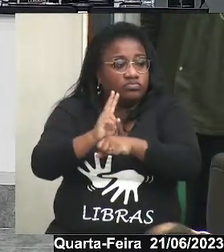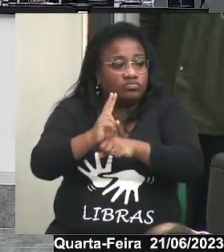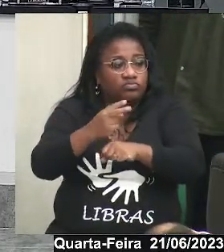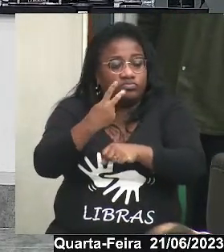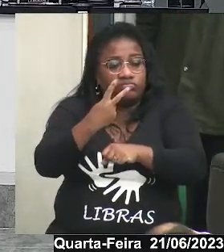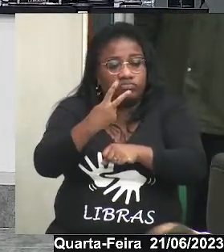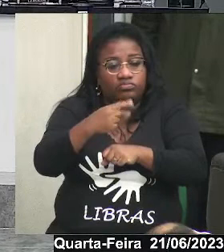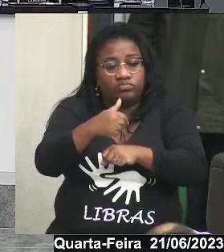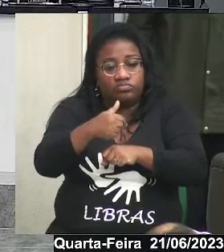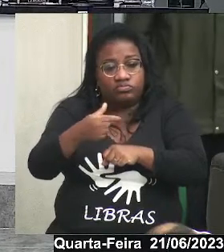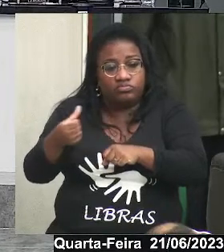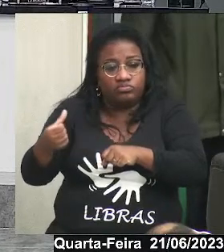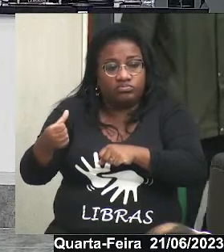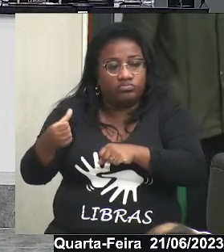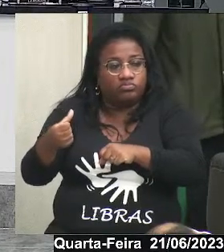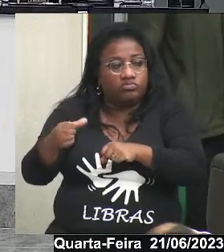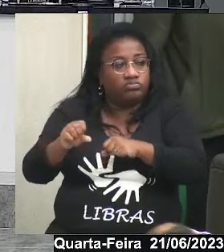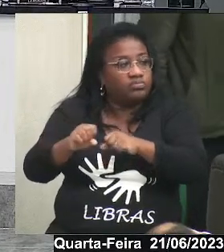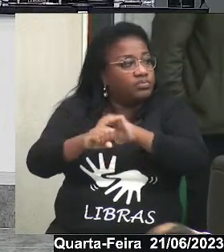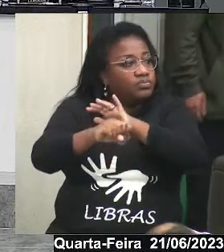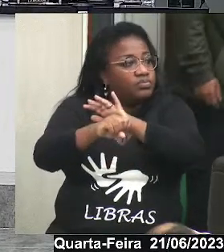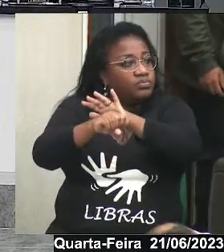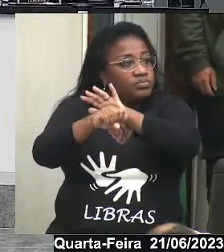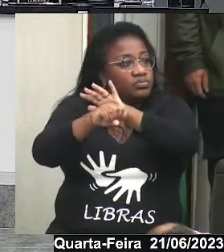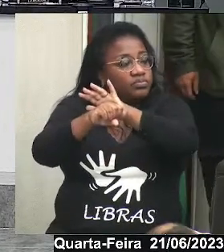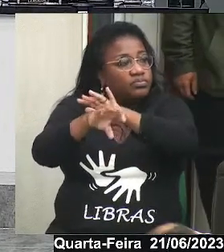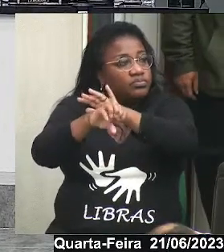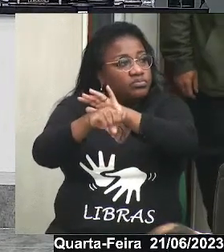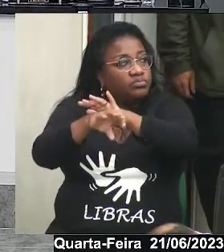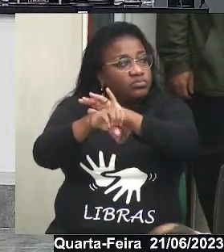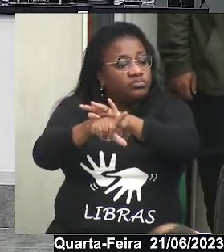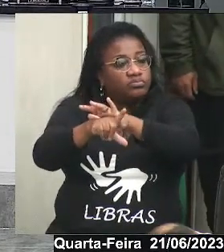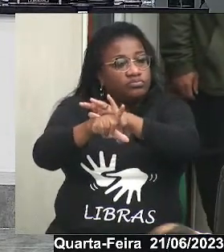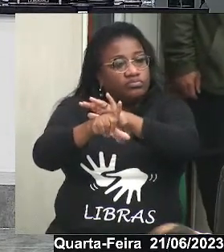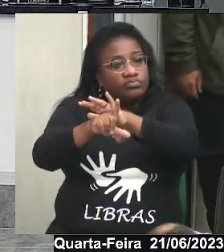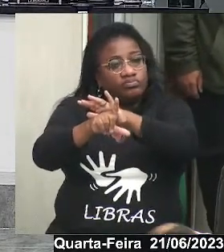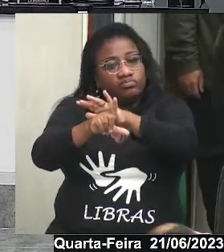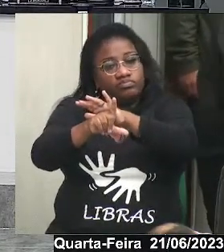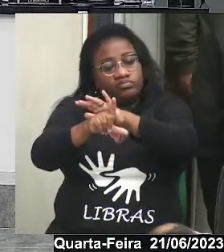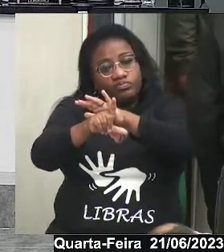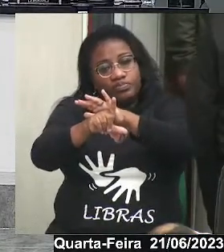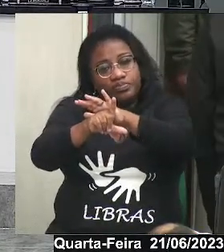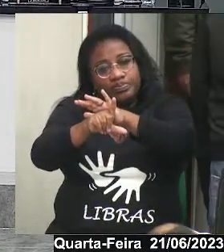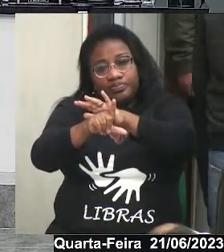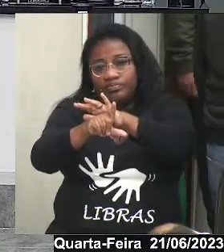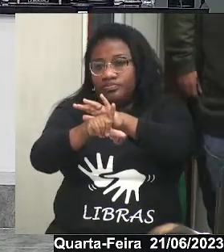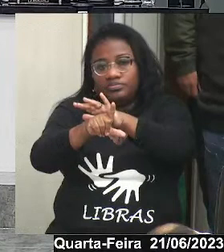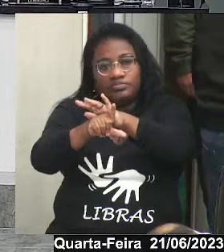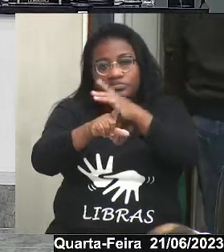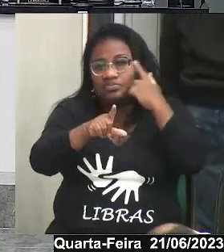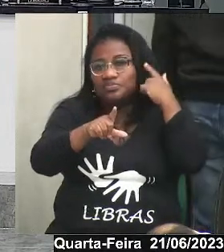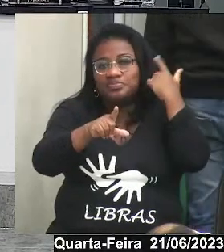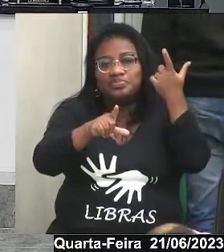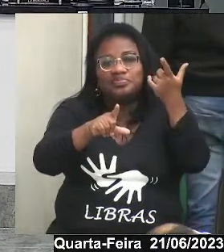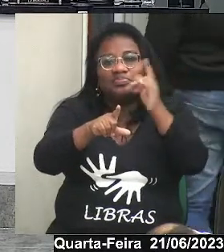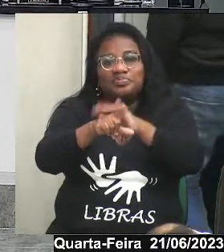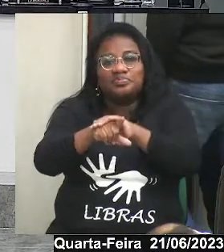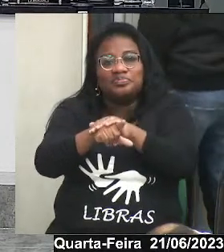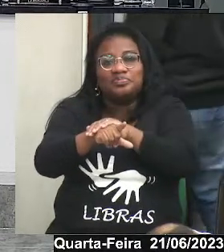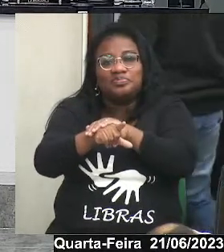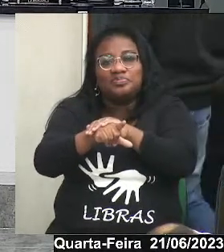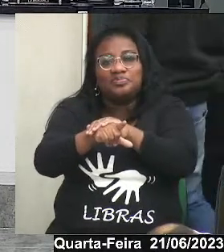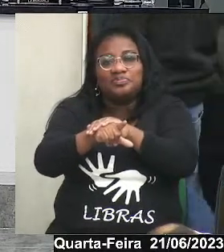Indicação 276/2003. Indica ao chefe do Poder Executivo Municipal que implante parceria privada com